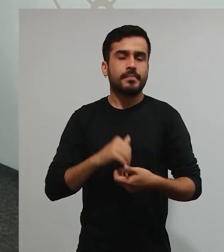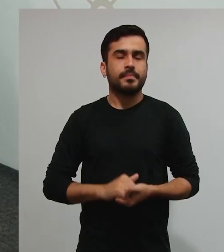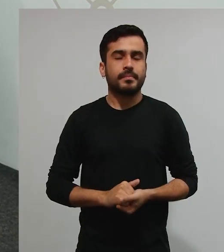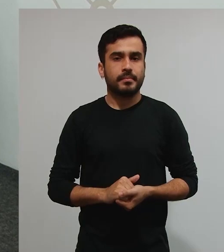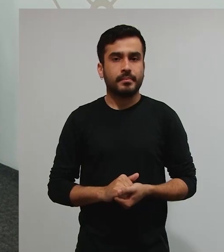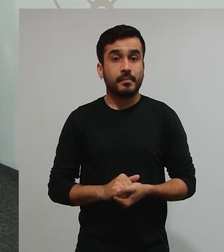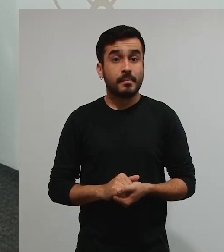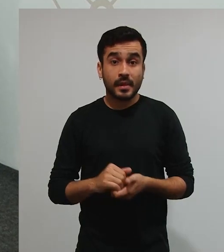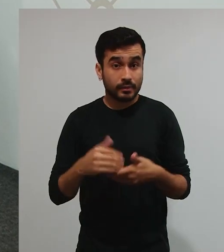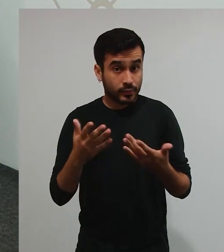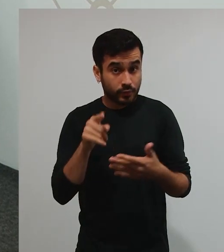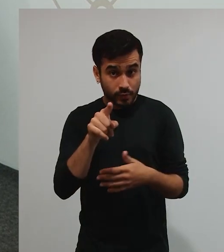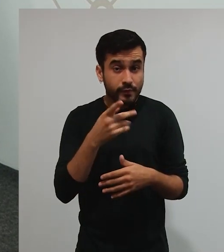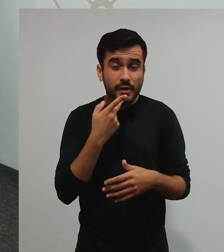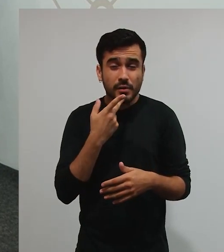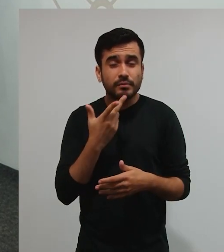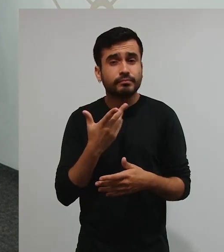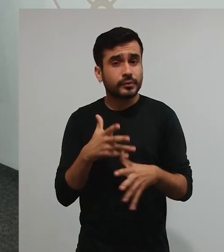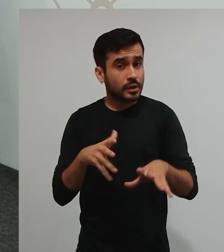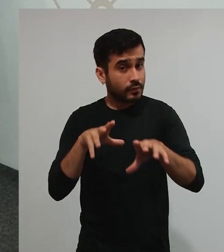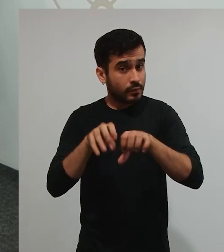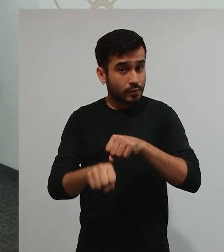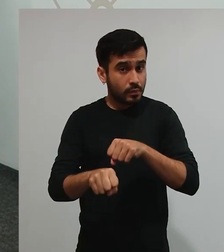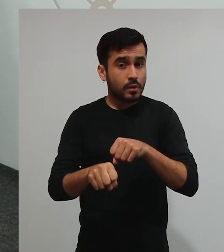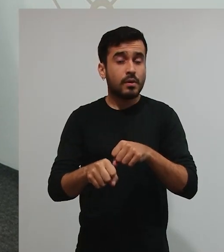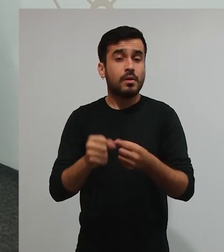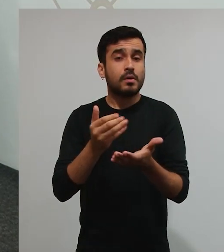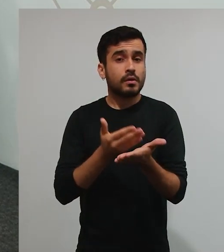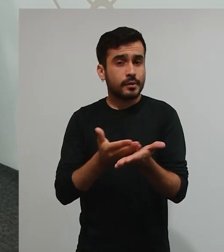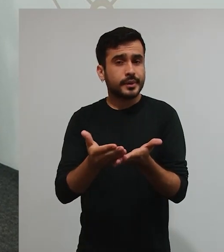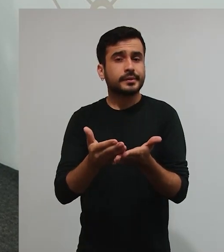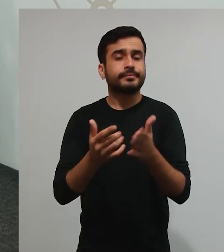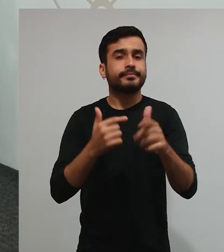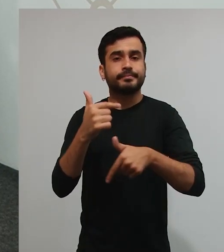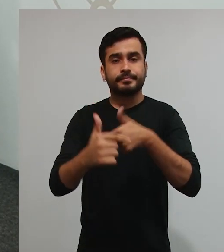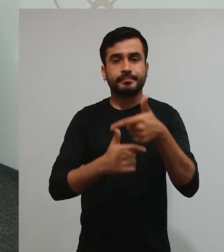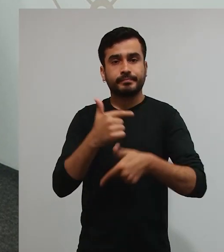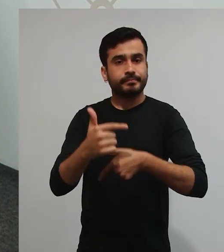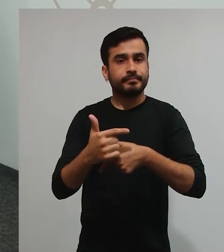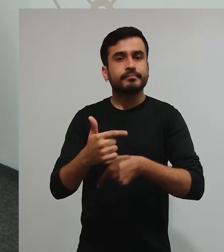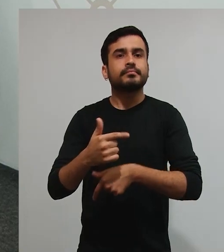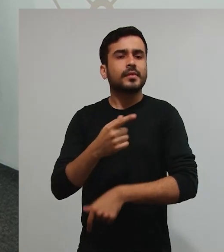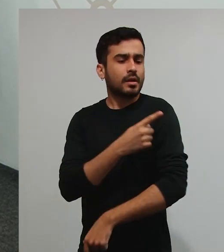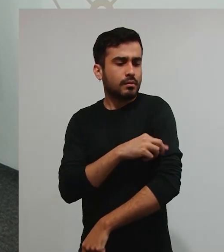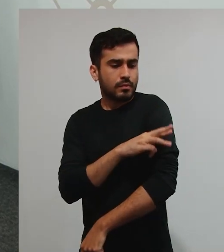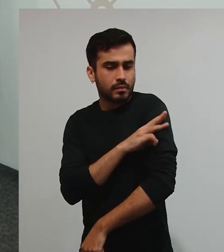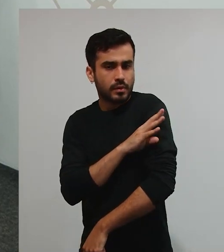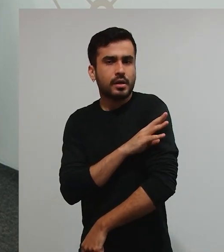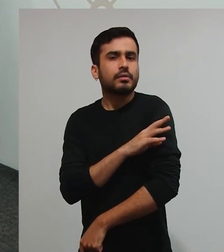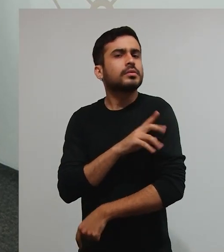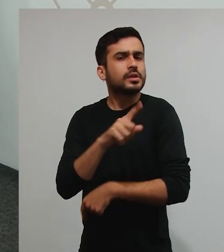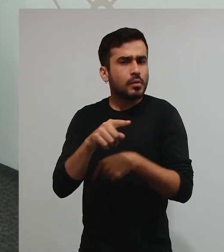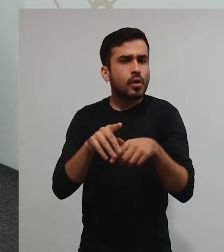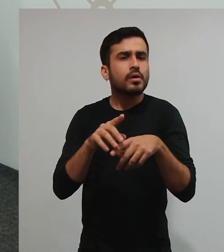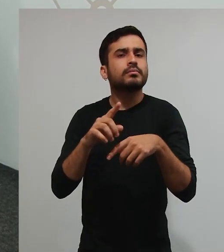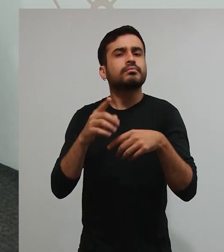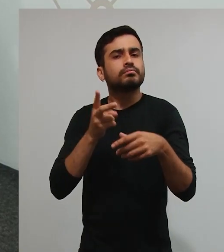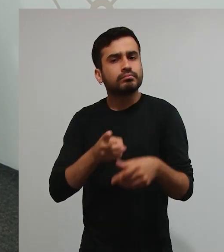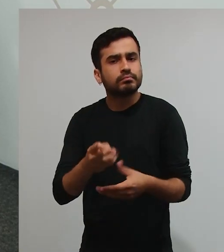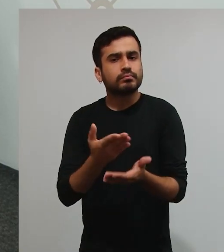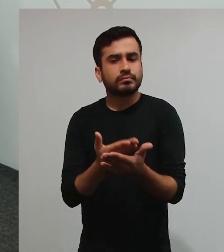com dinamismo, inovando e com as dificuldades sempre tentando crescer.